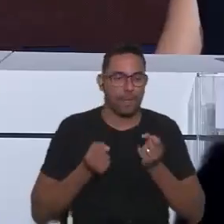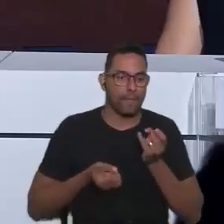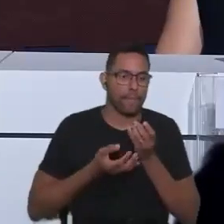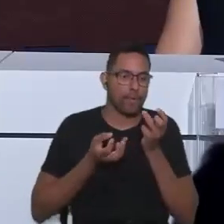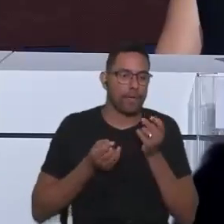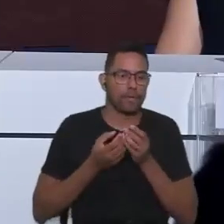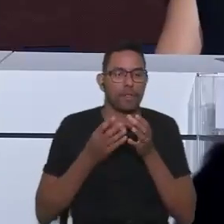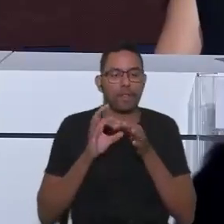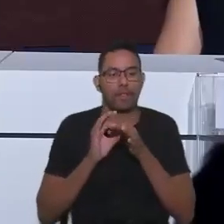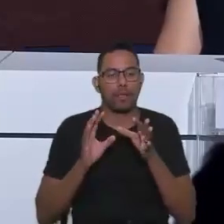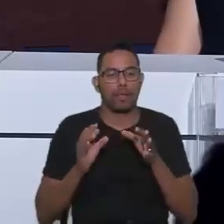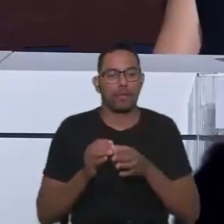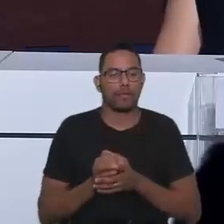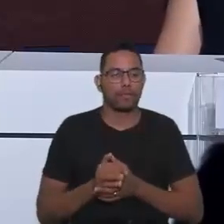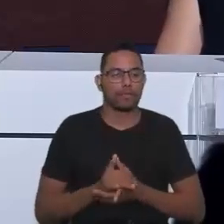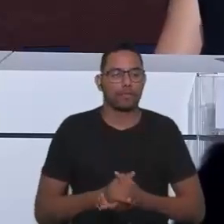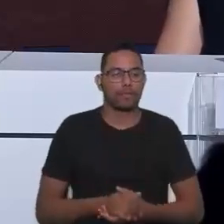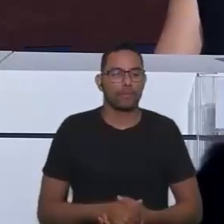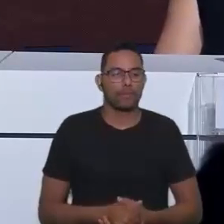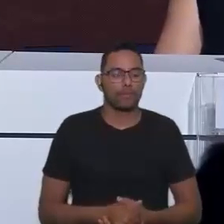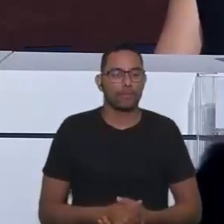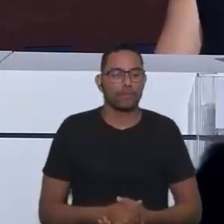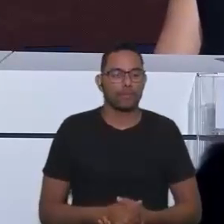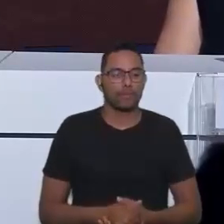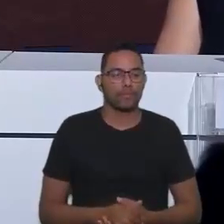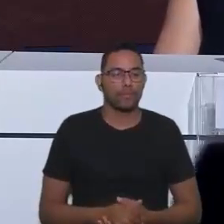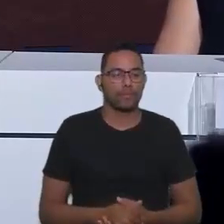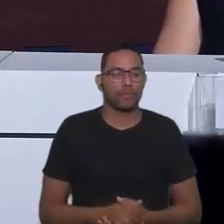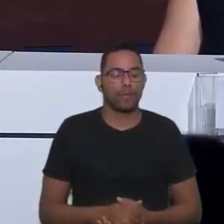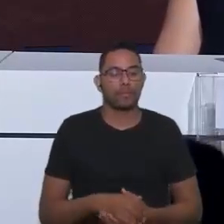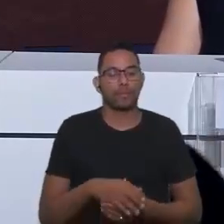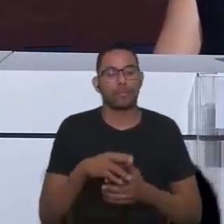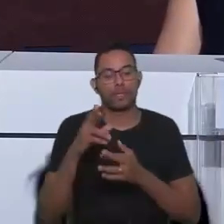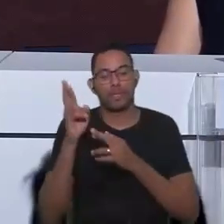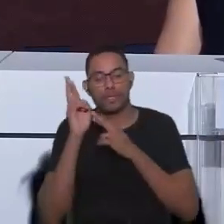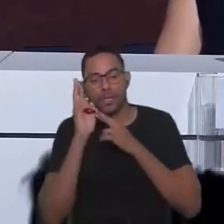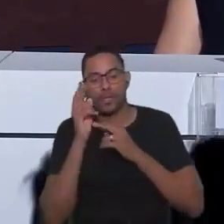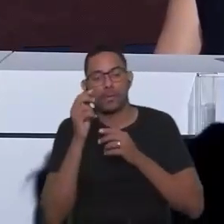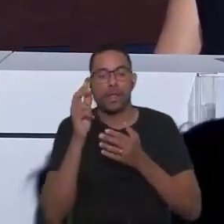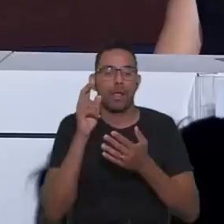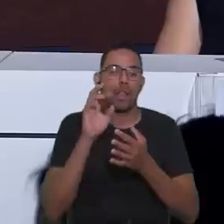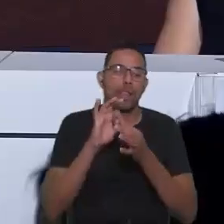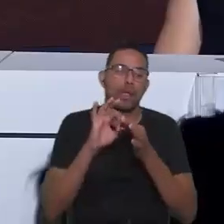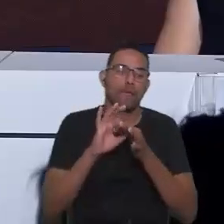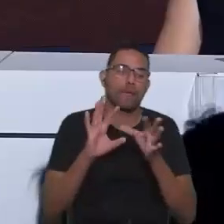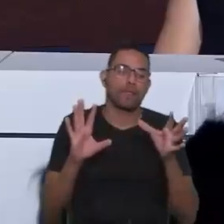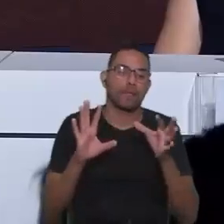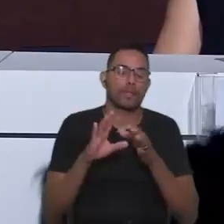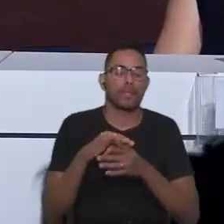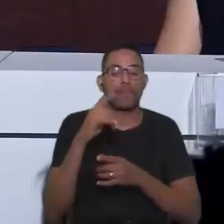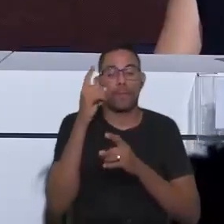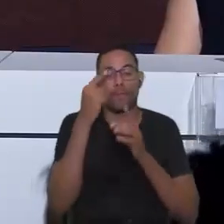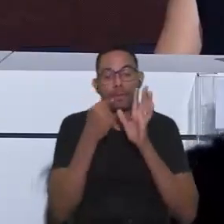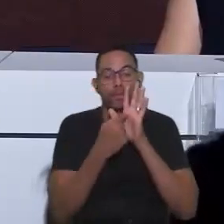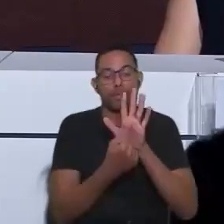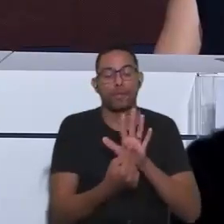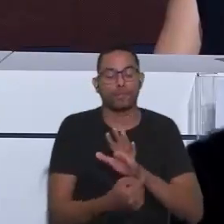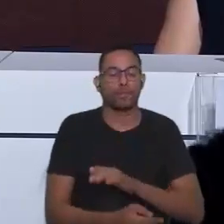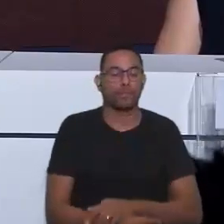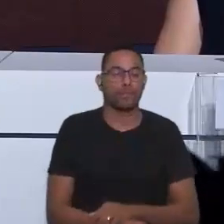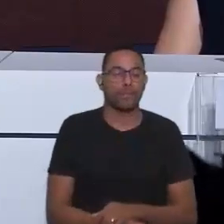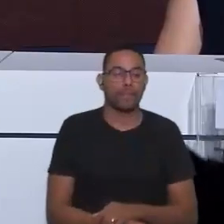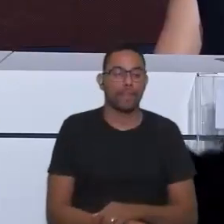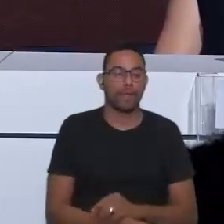à solta, isso é, livres, absolutamente deitados à liberdade para expressarmos